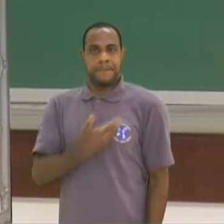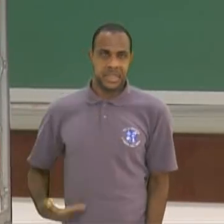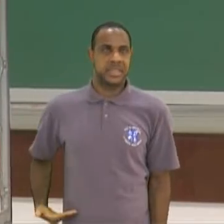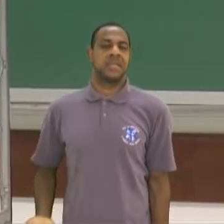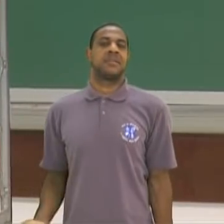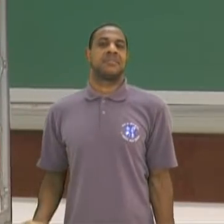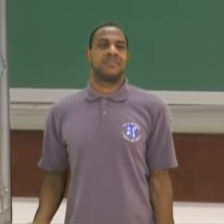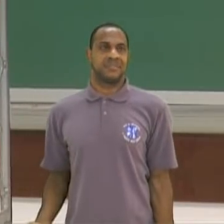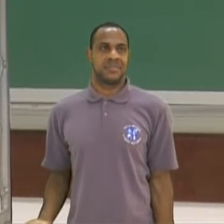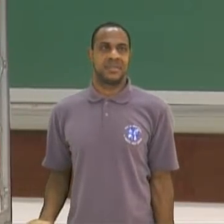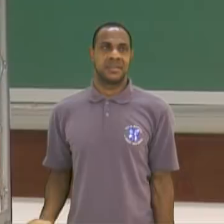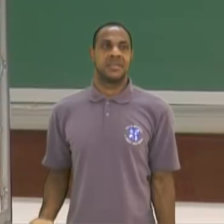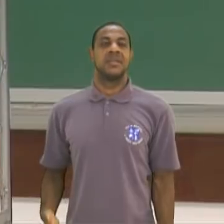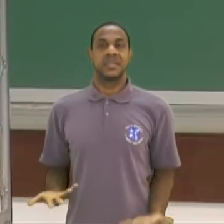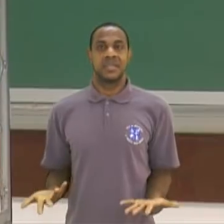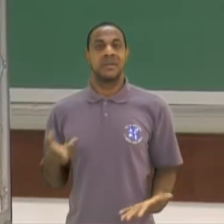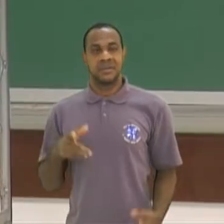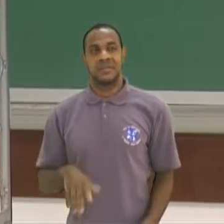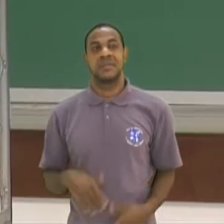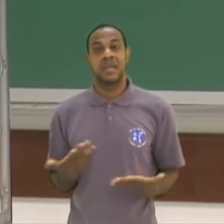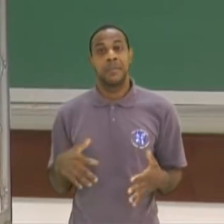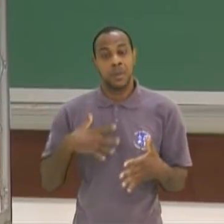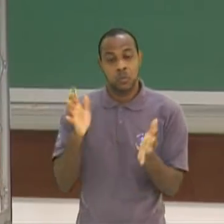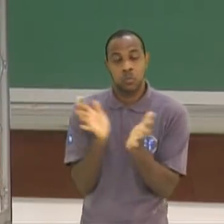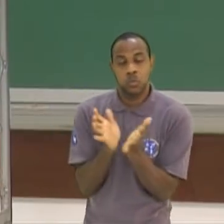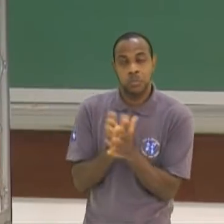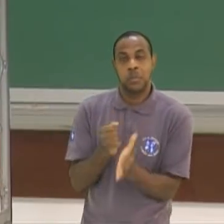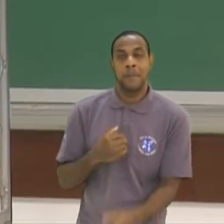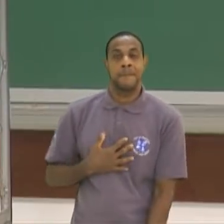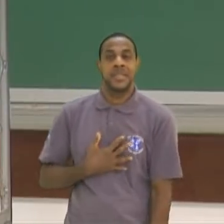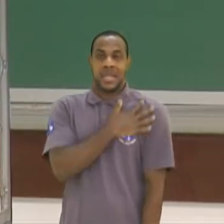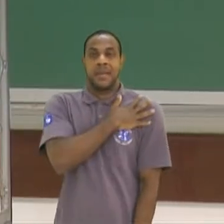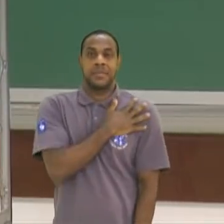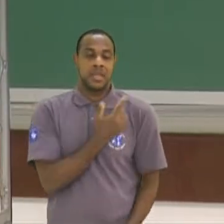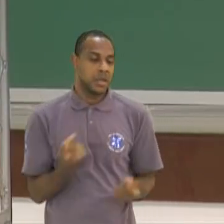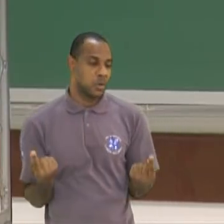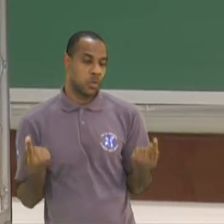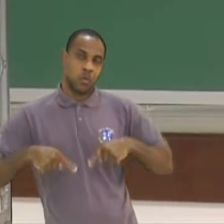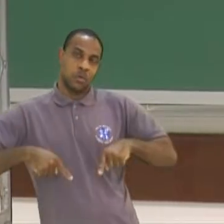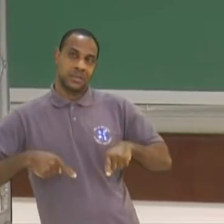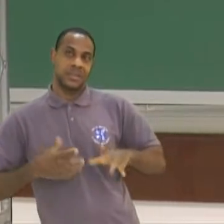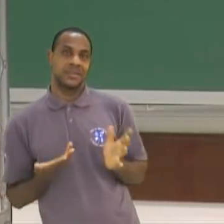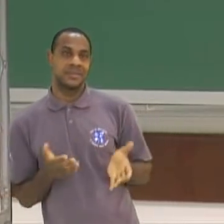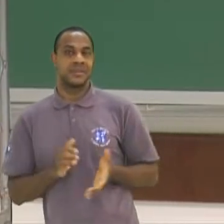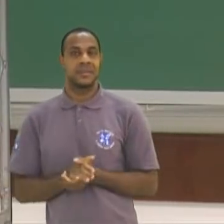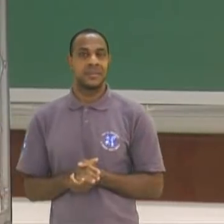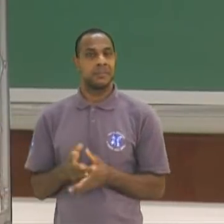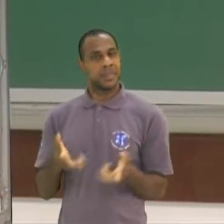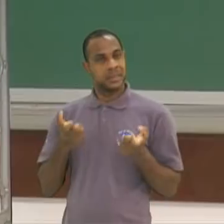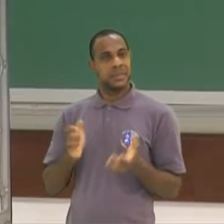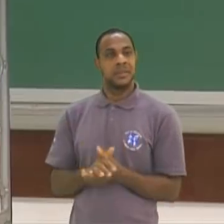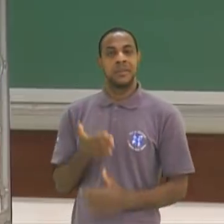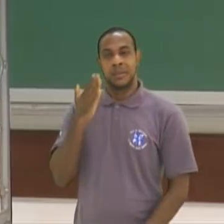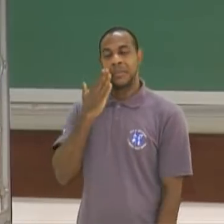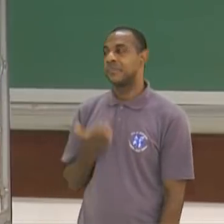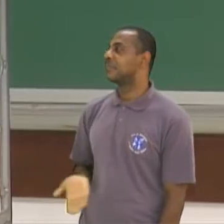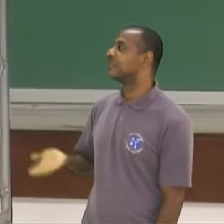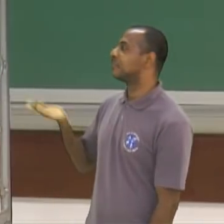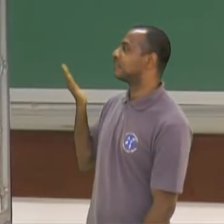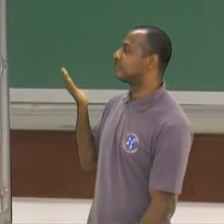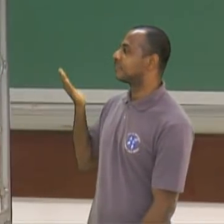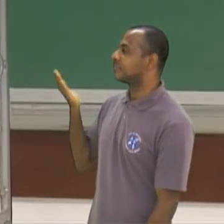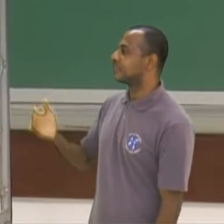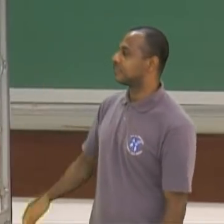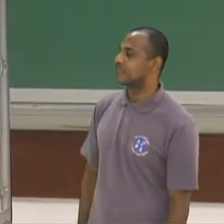atentados promovidos por grupos militares no Brasil, uma contradição aí, percebeu? Olha lá,